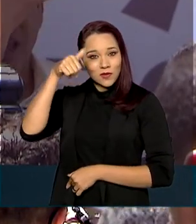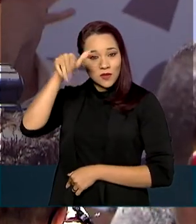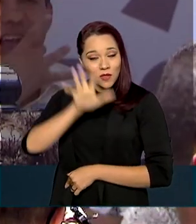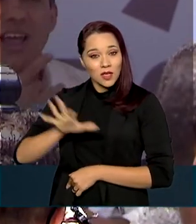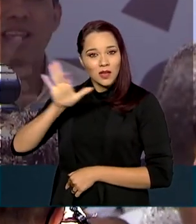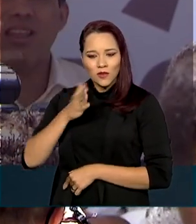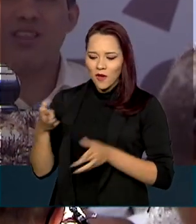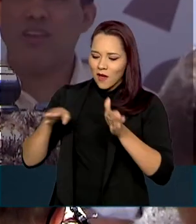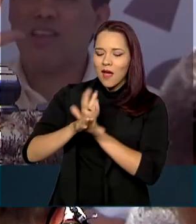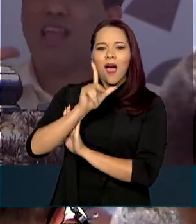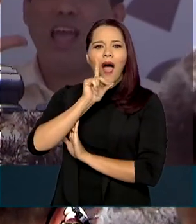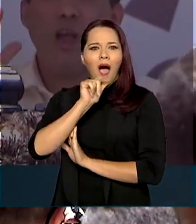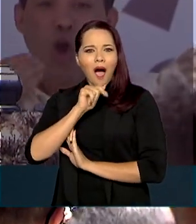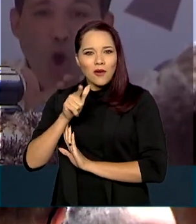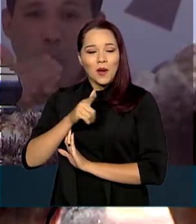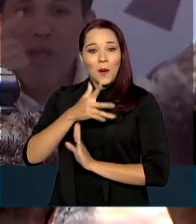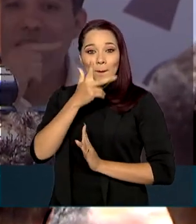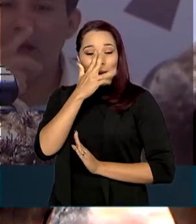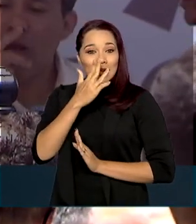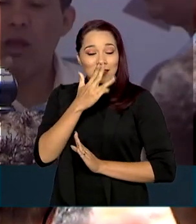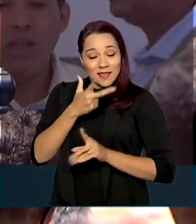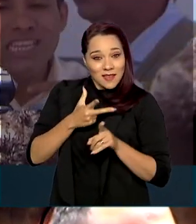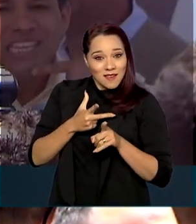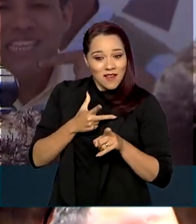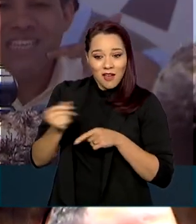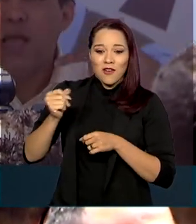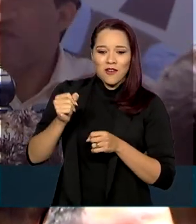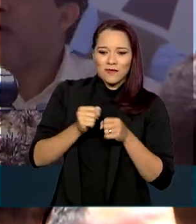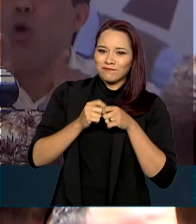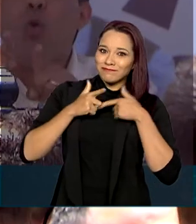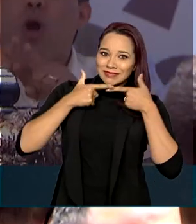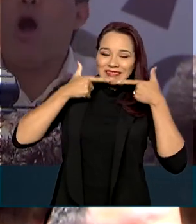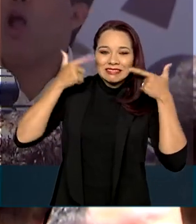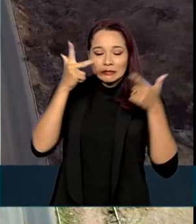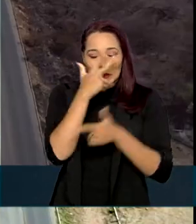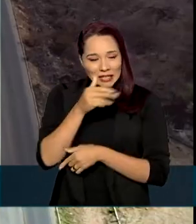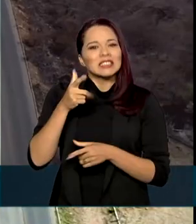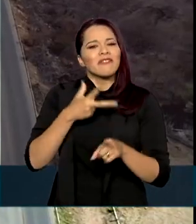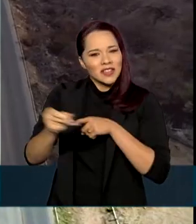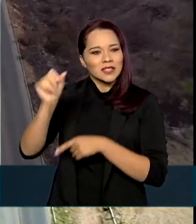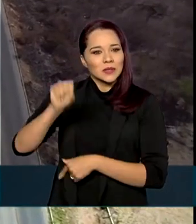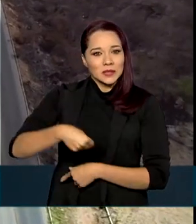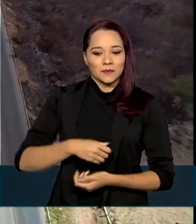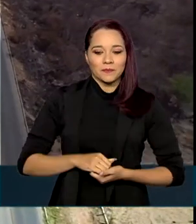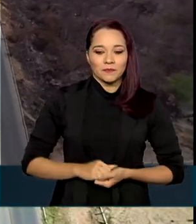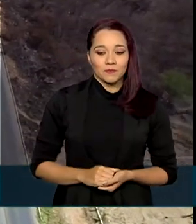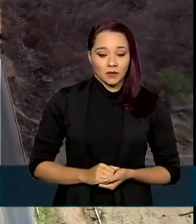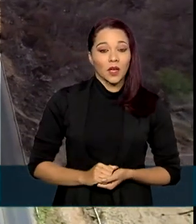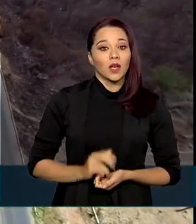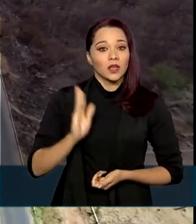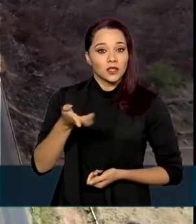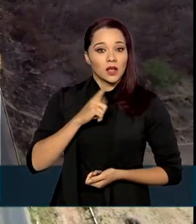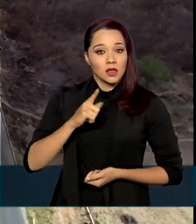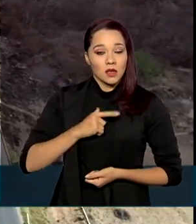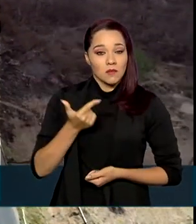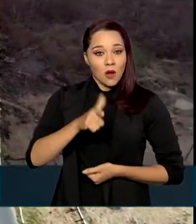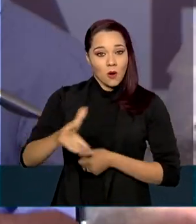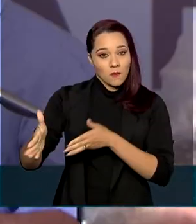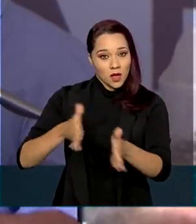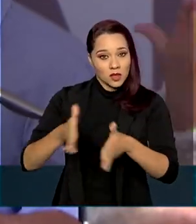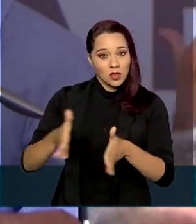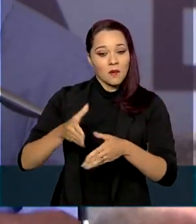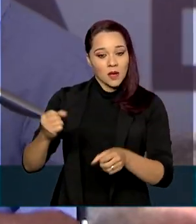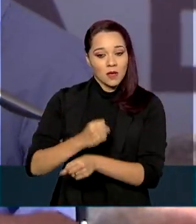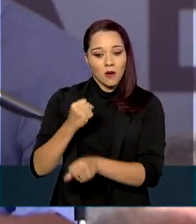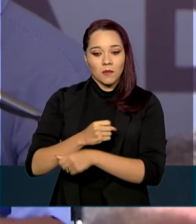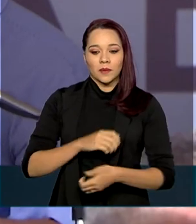quando chega a água, parece que ele ganhou na Mega Sena. E é verdade, ganhou sim. E já há previsão para uma outra etapa da obra.